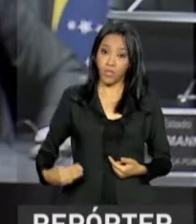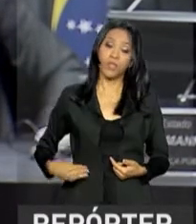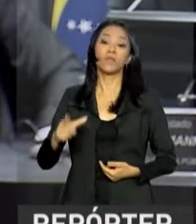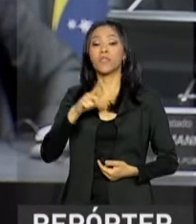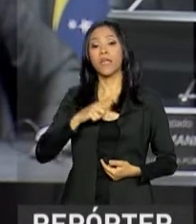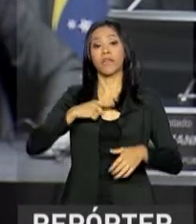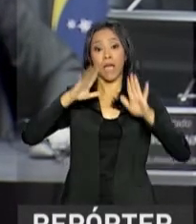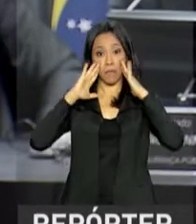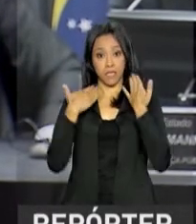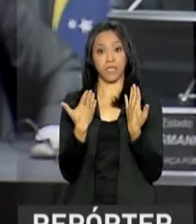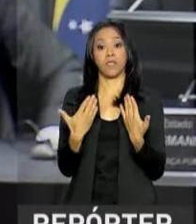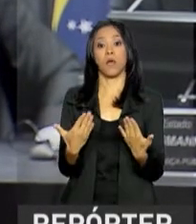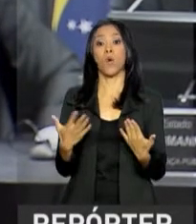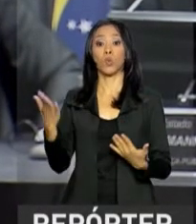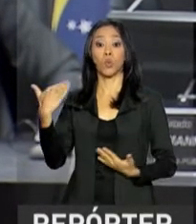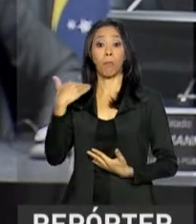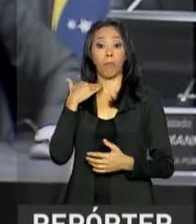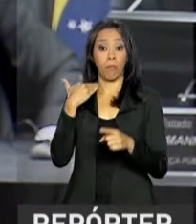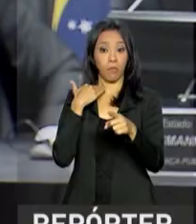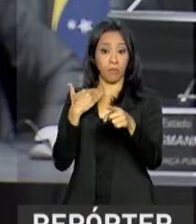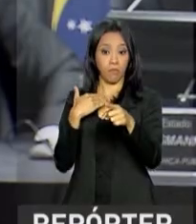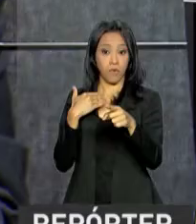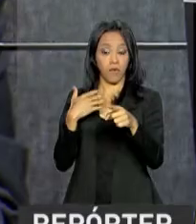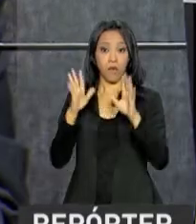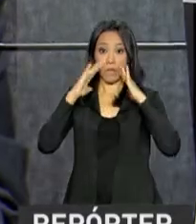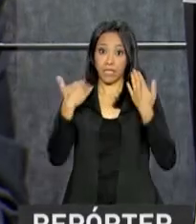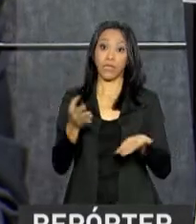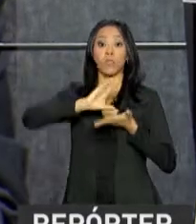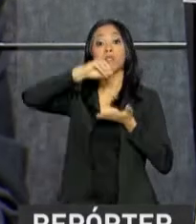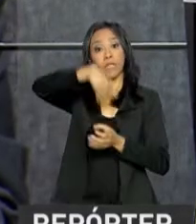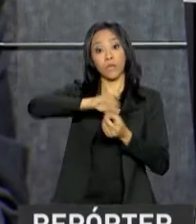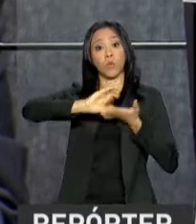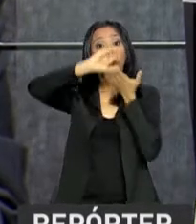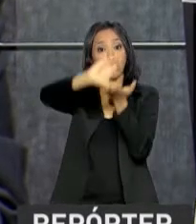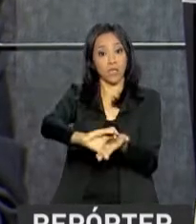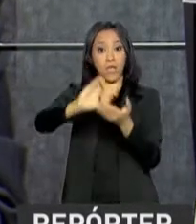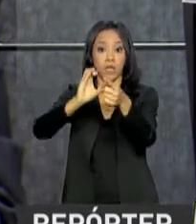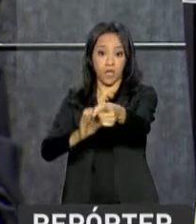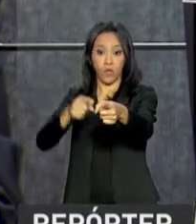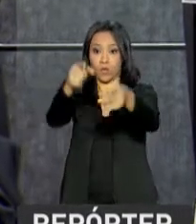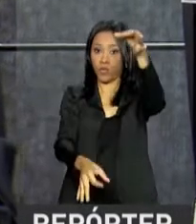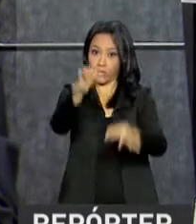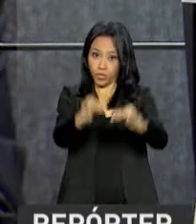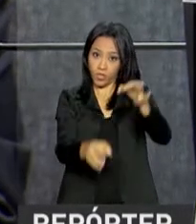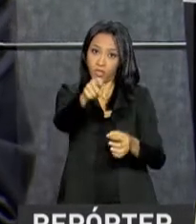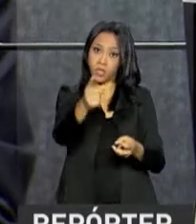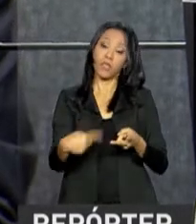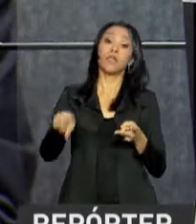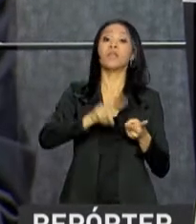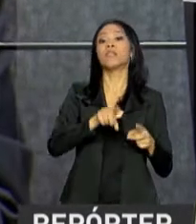apresentação do banco nacional de monitoramento de prisões pela presidente do conselho nacional de justiça e do supremo